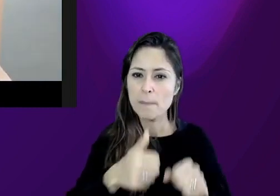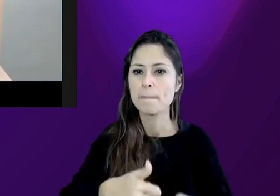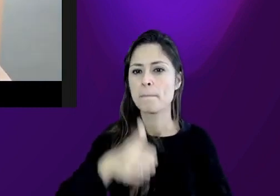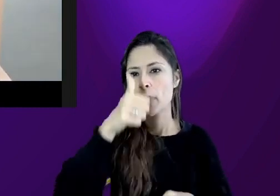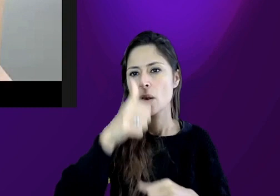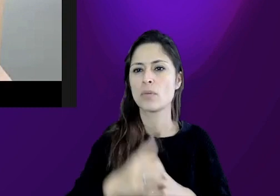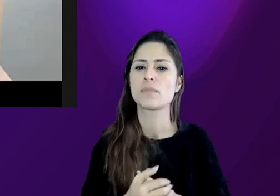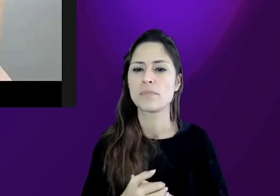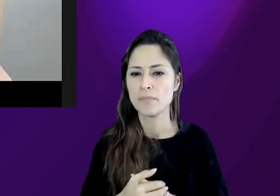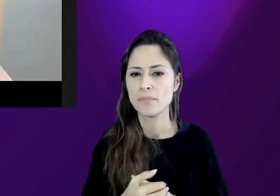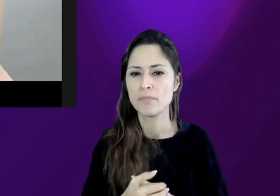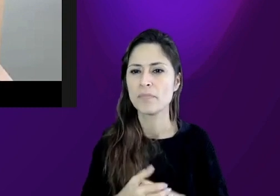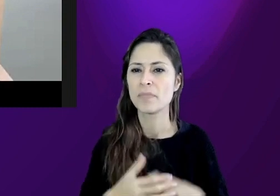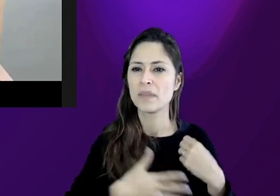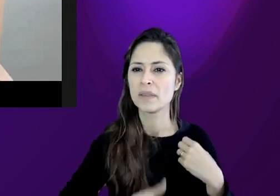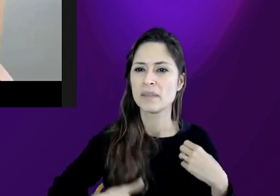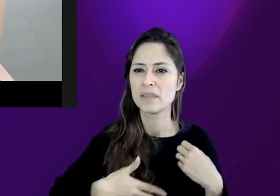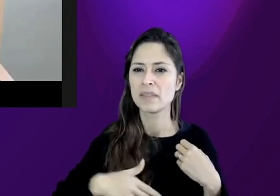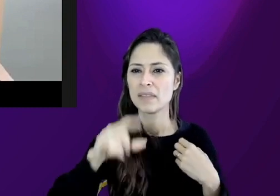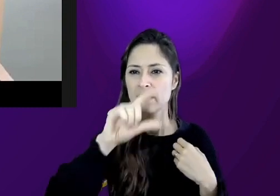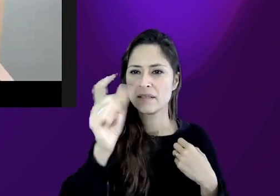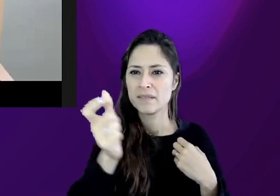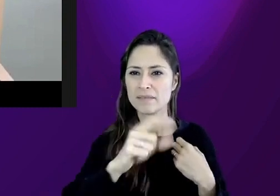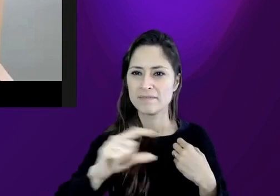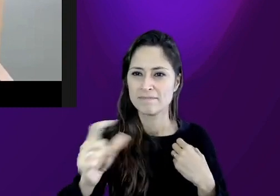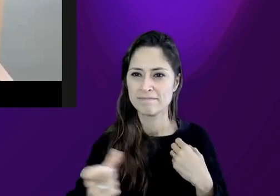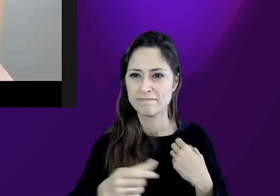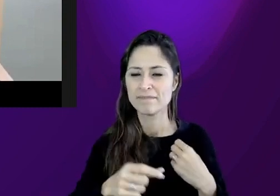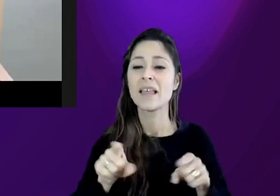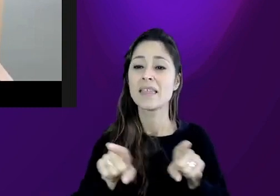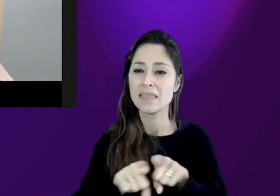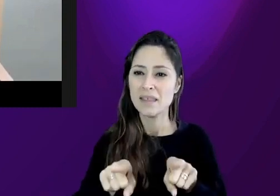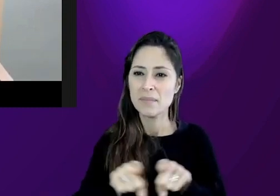da alça intestinal para anastomose, a gente diminui assim